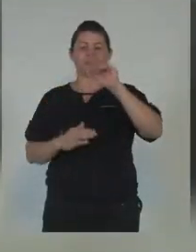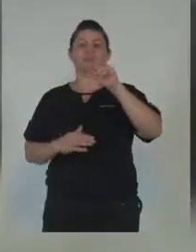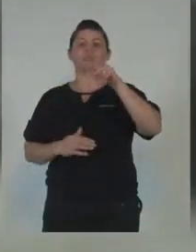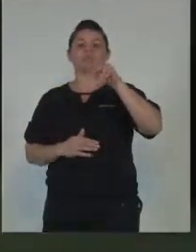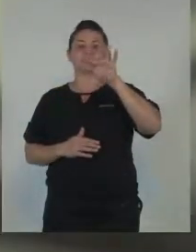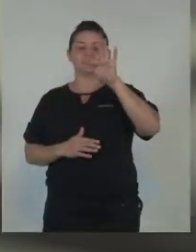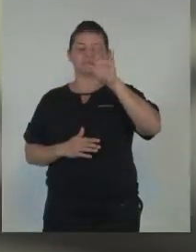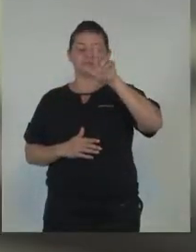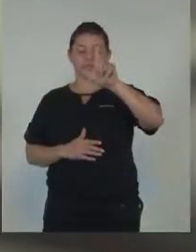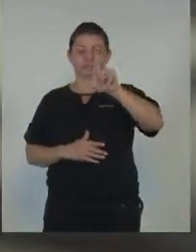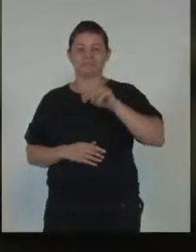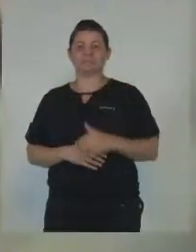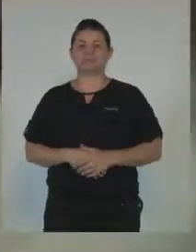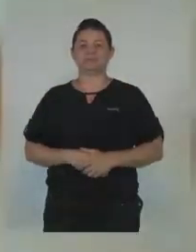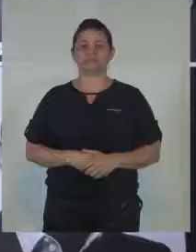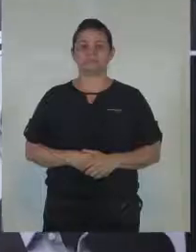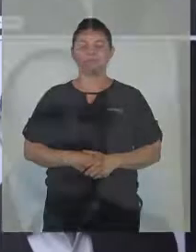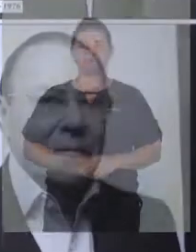Música